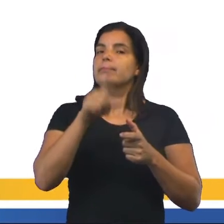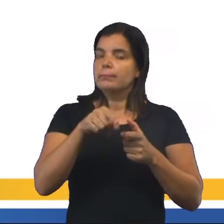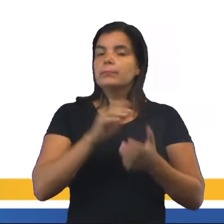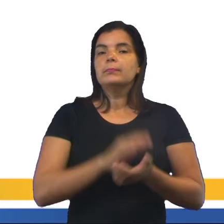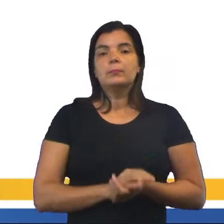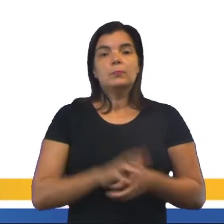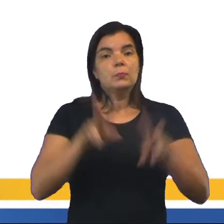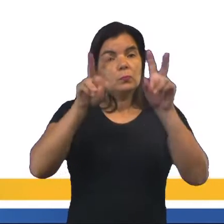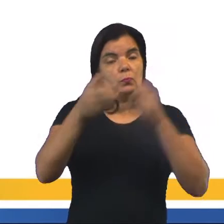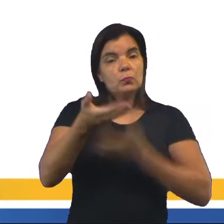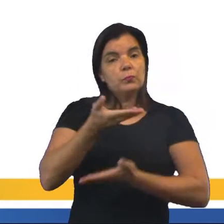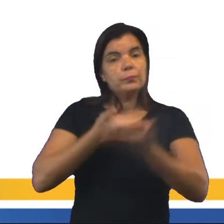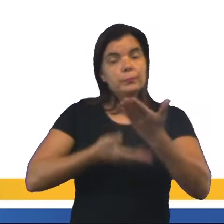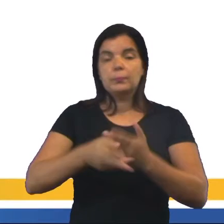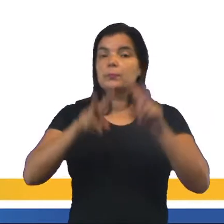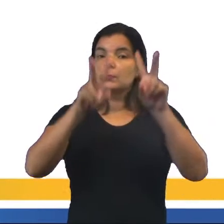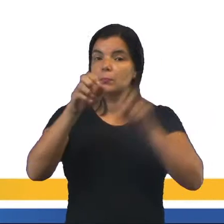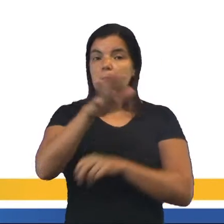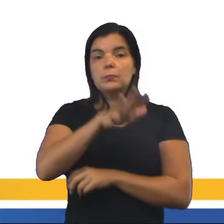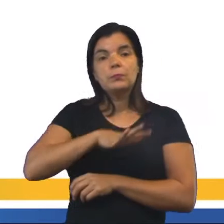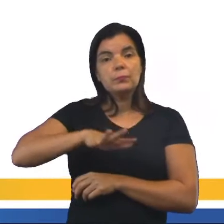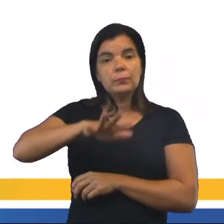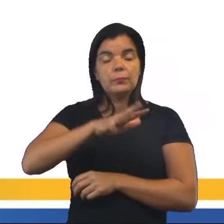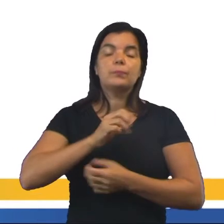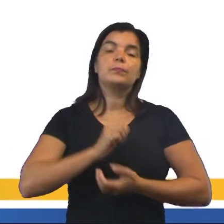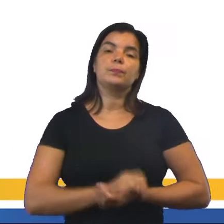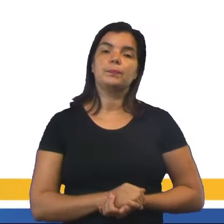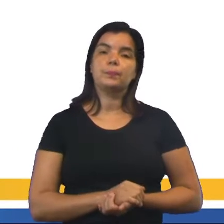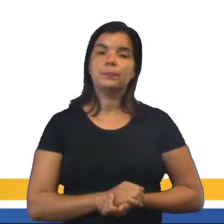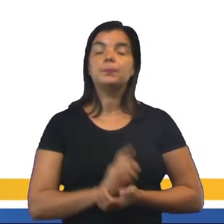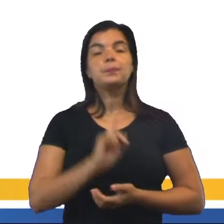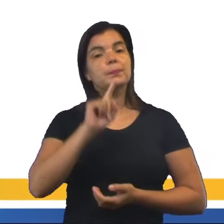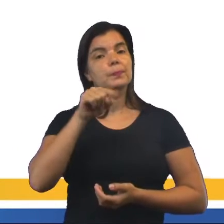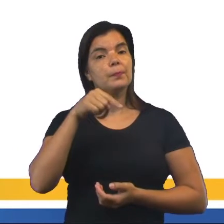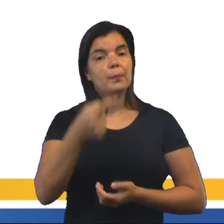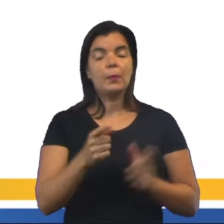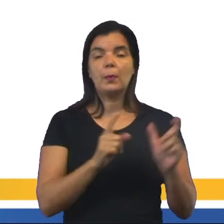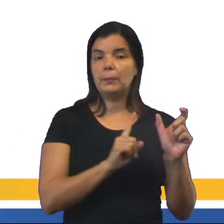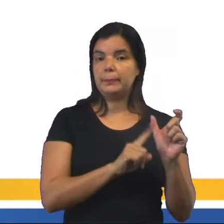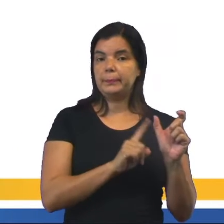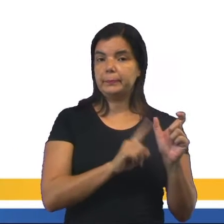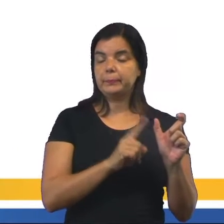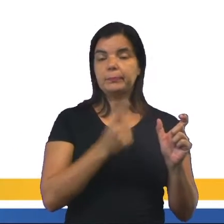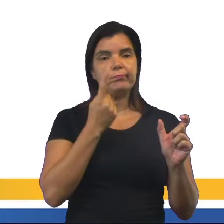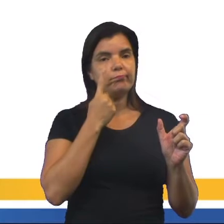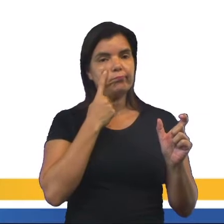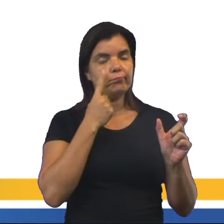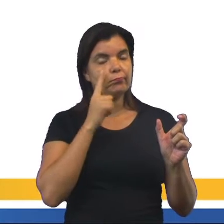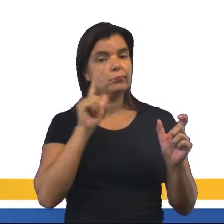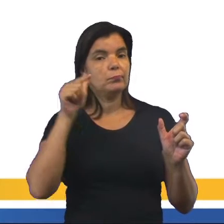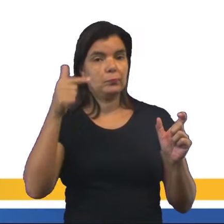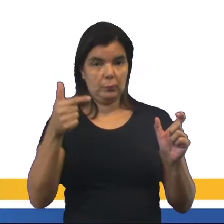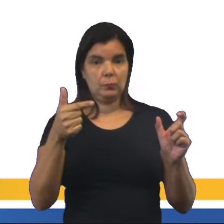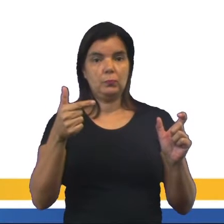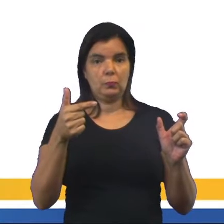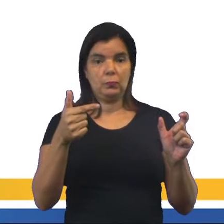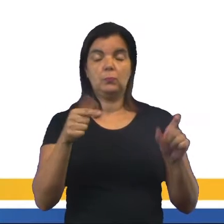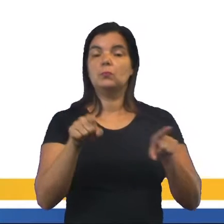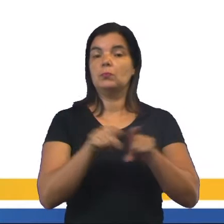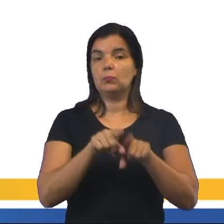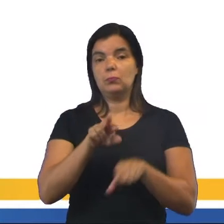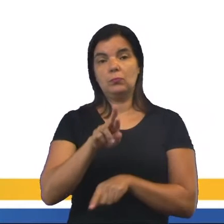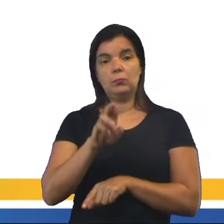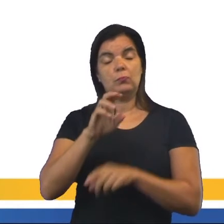os temas relacionados, os subtemas. E a partir dessas palavras, veja que temos outras